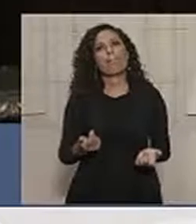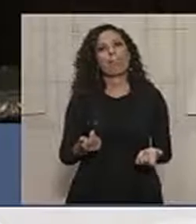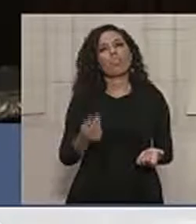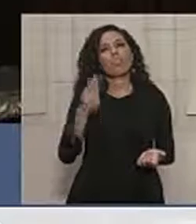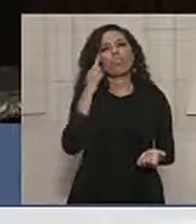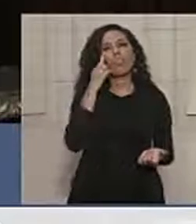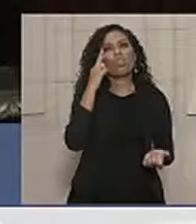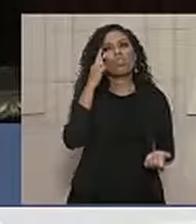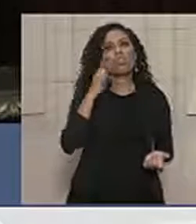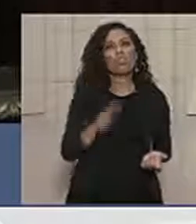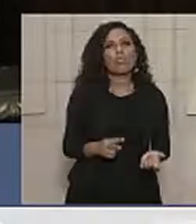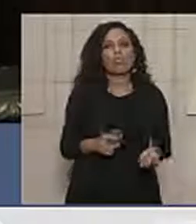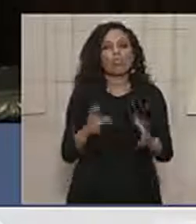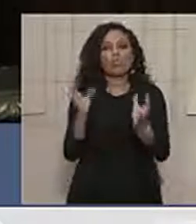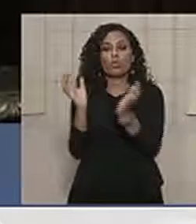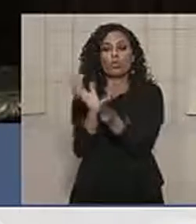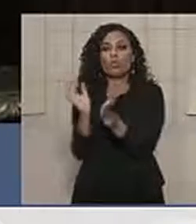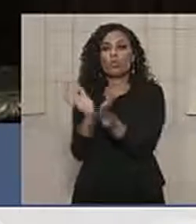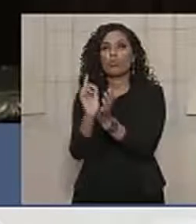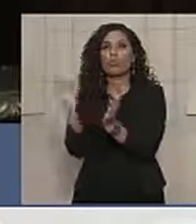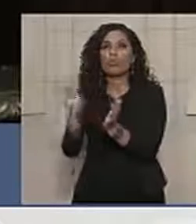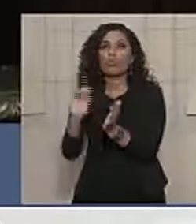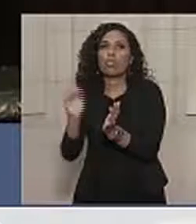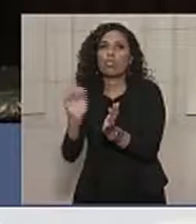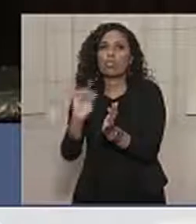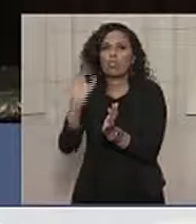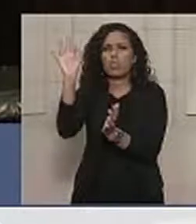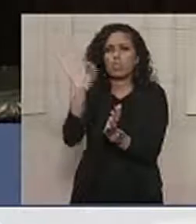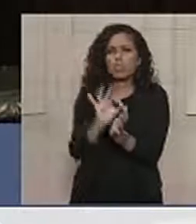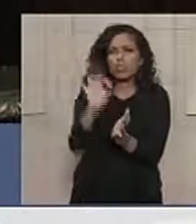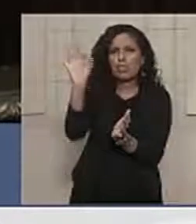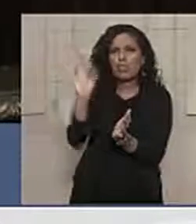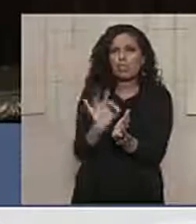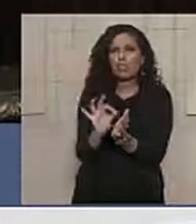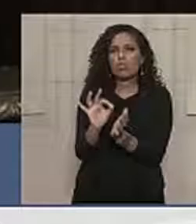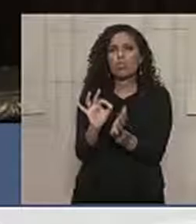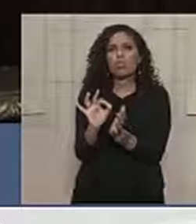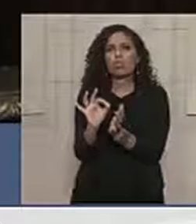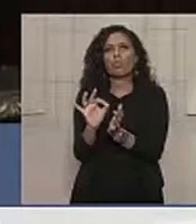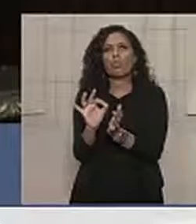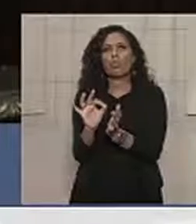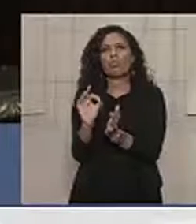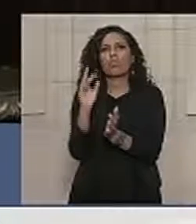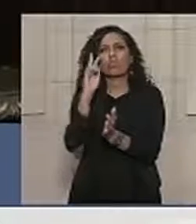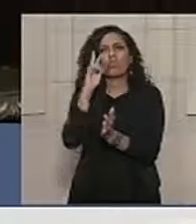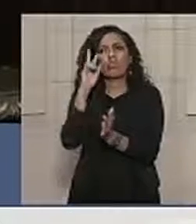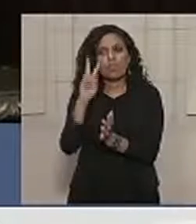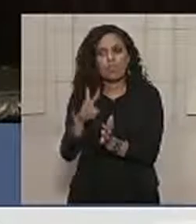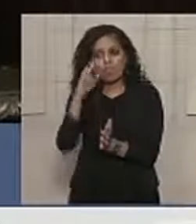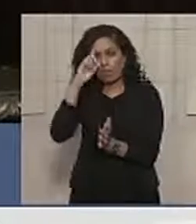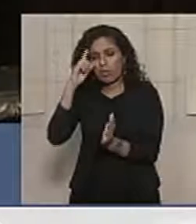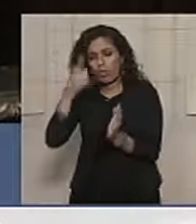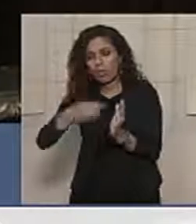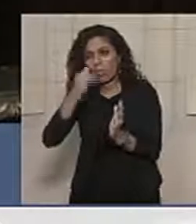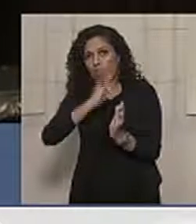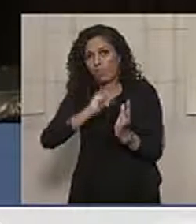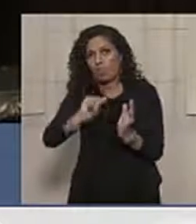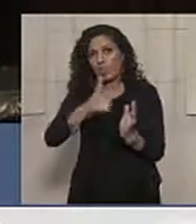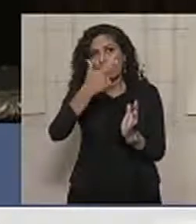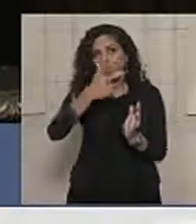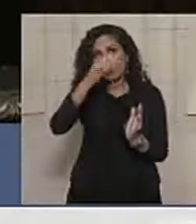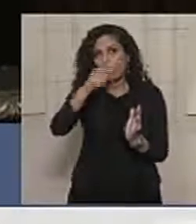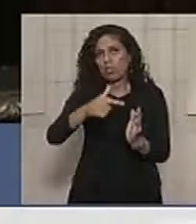Instituto Brasileiro de Geografia e Estatística socializa esses dados e